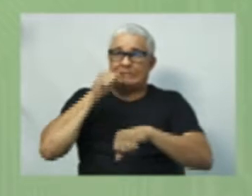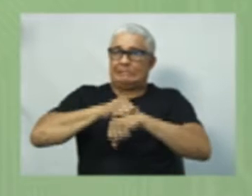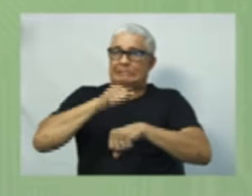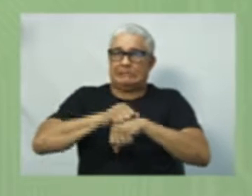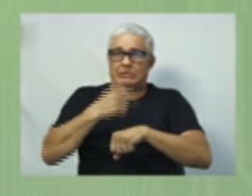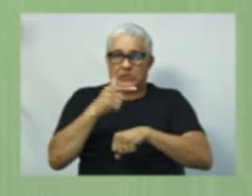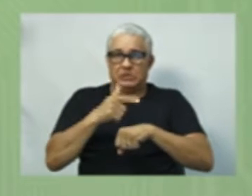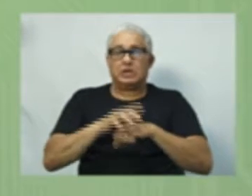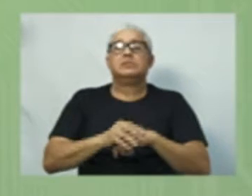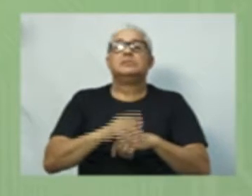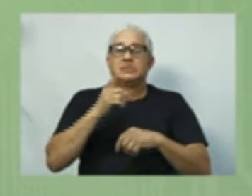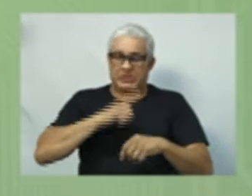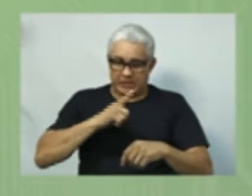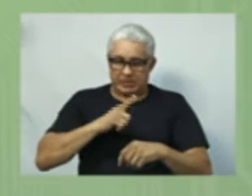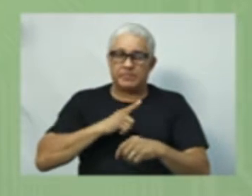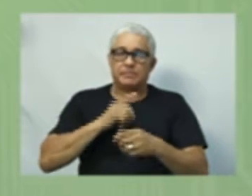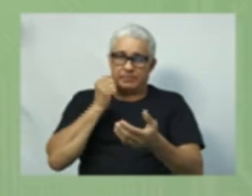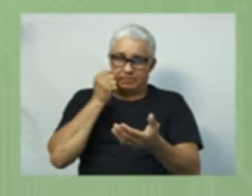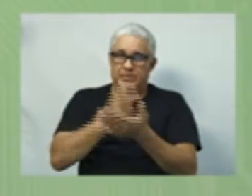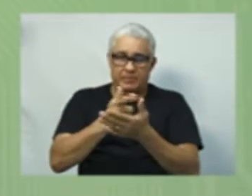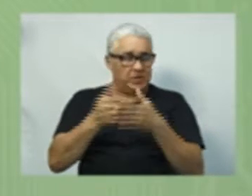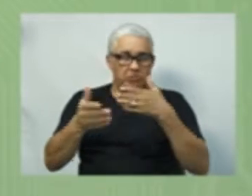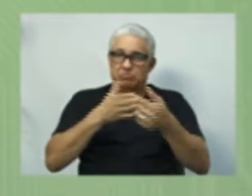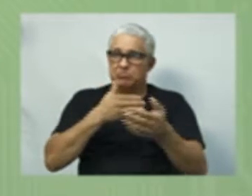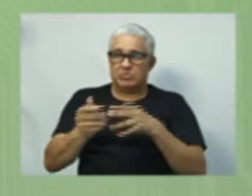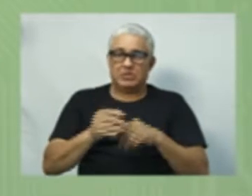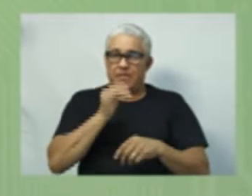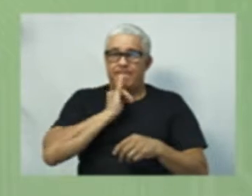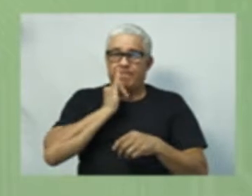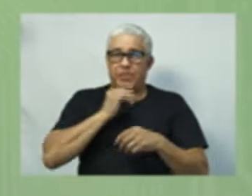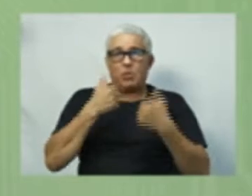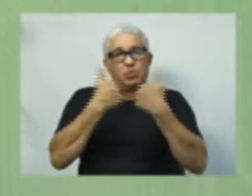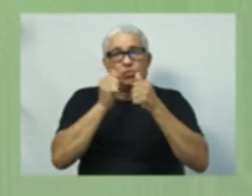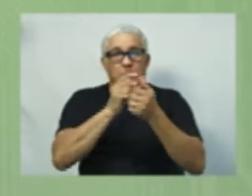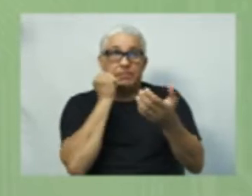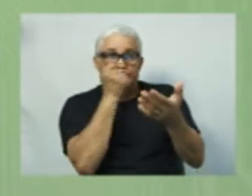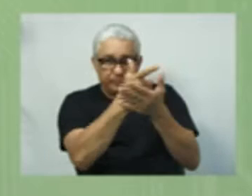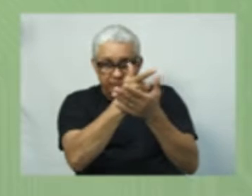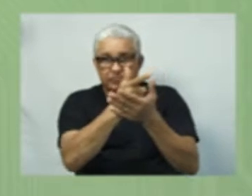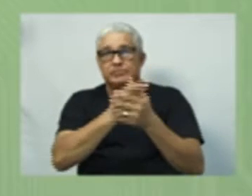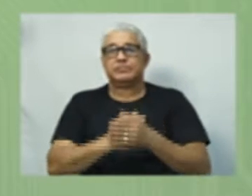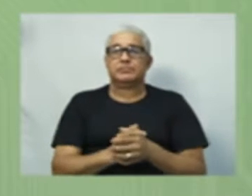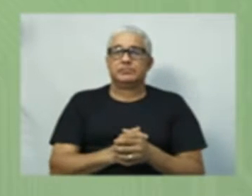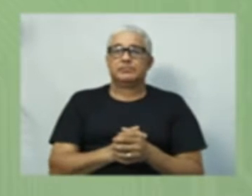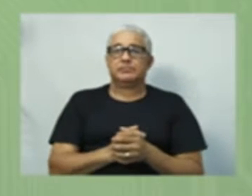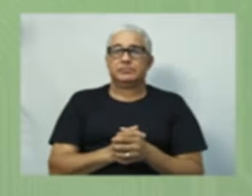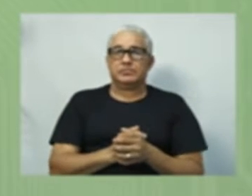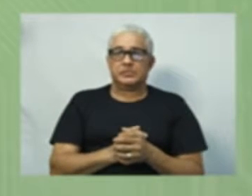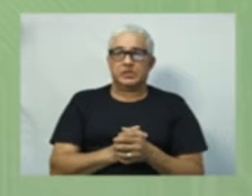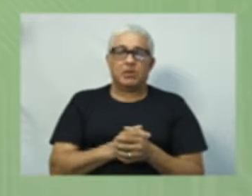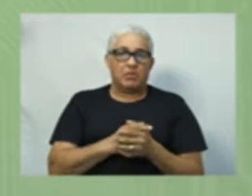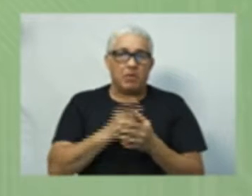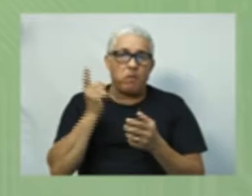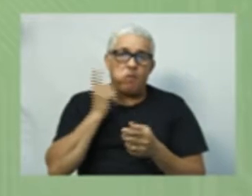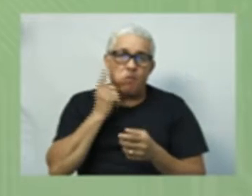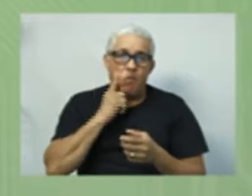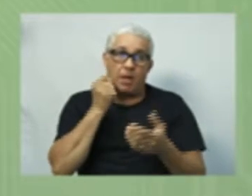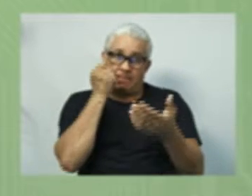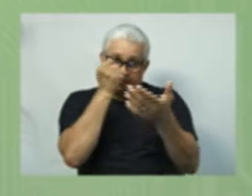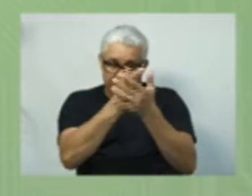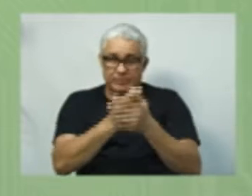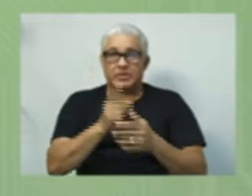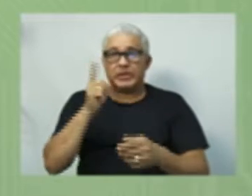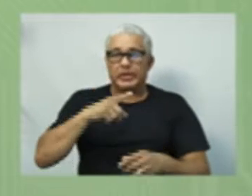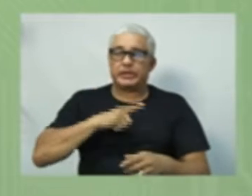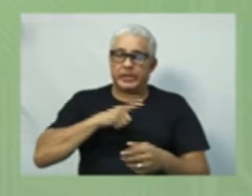pagar, ele está pagando de alguma forma. Quando ele paga um ônibus, quando ele paga uma balinha sequer, ele está pagando